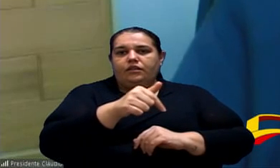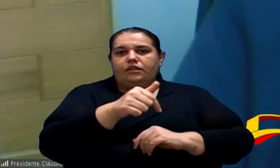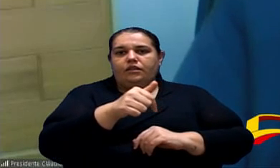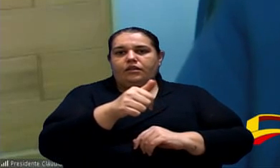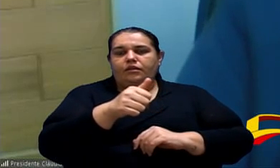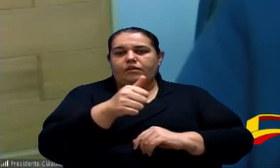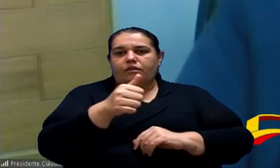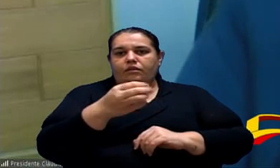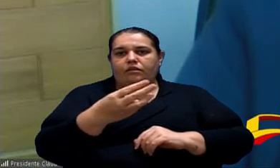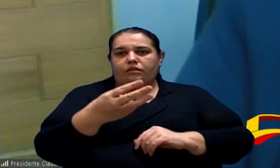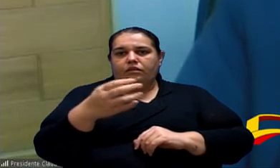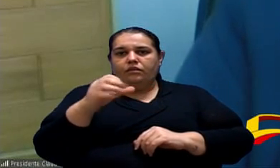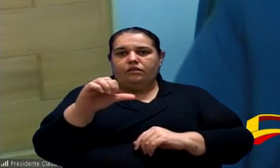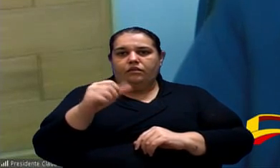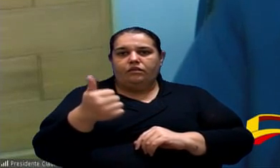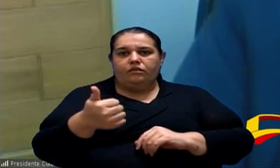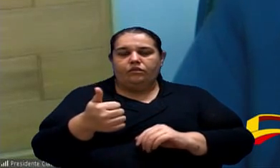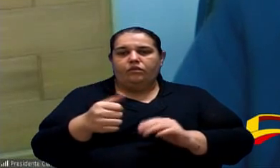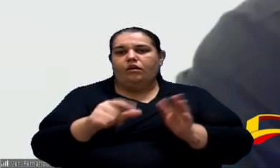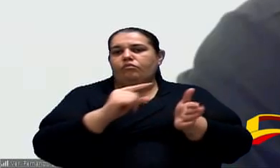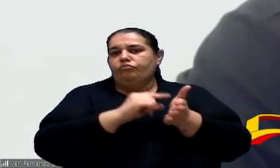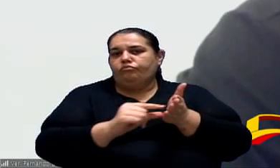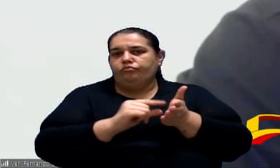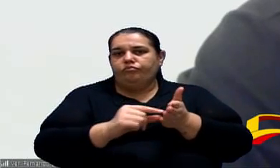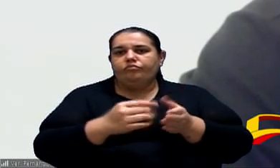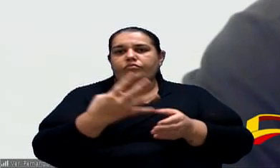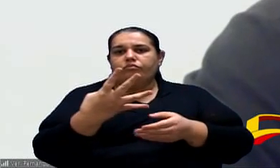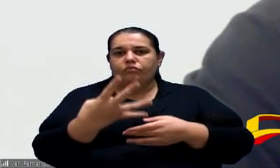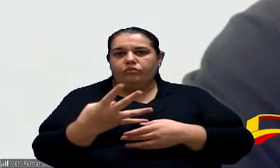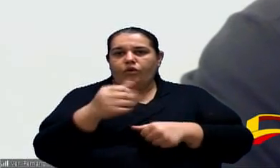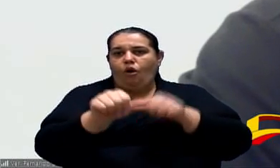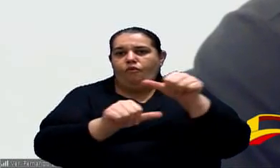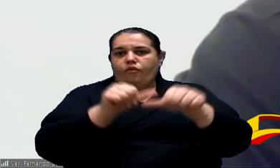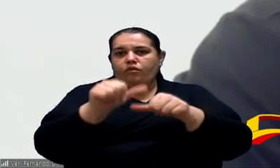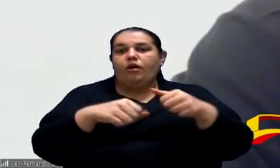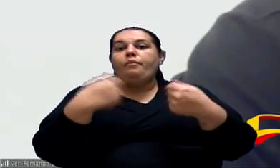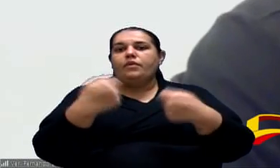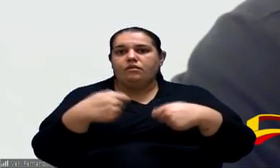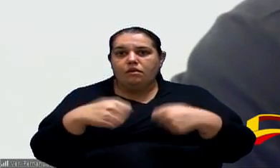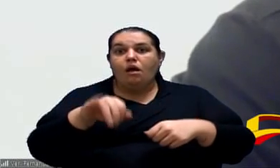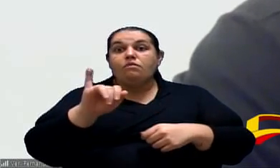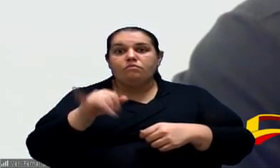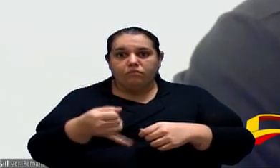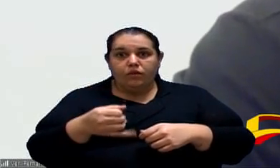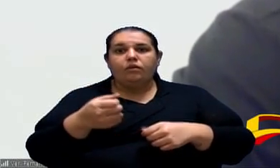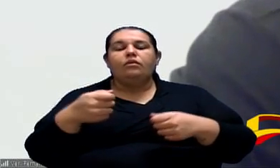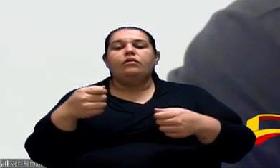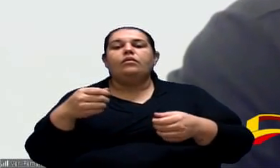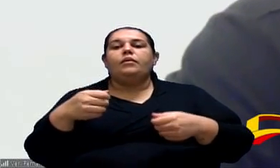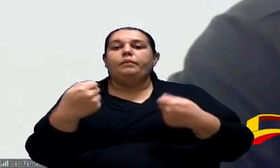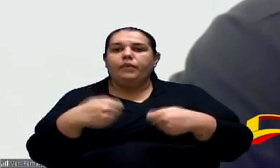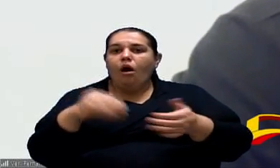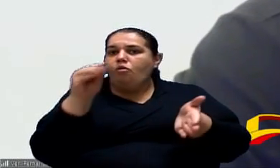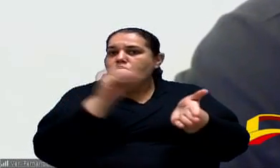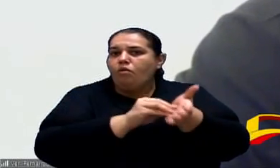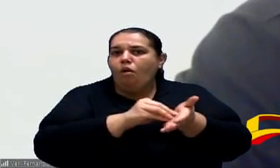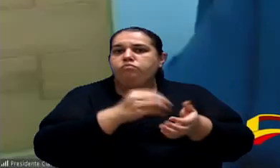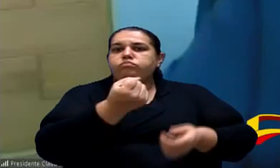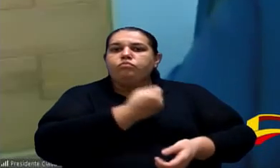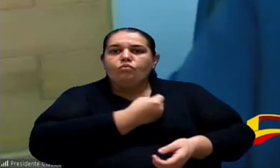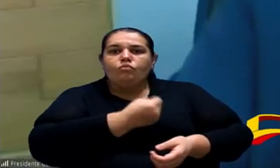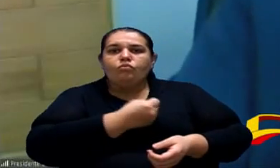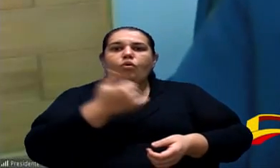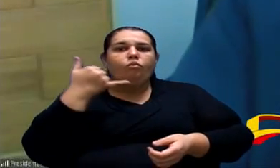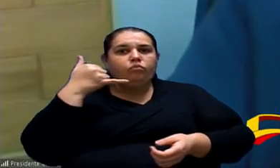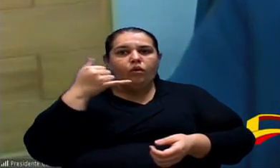7.391, o artigo 4º, então. E exatamente, presidente. Que tem que constar o telefone do PROCON. Tem